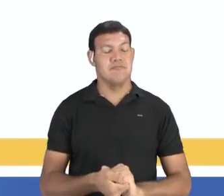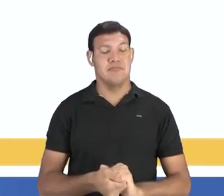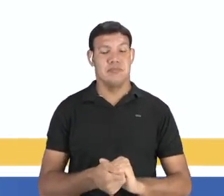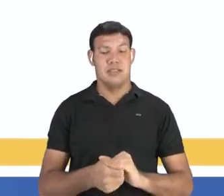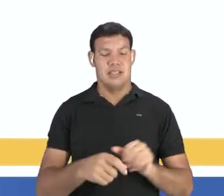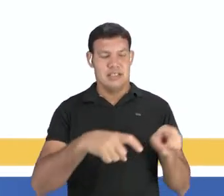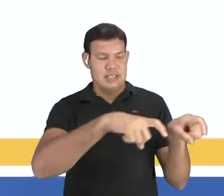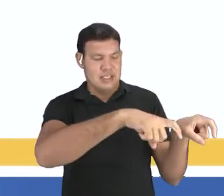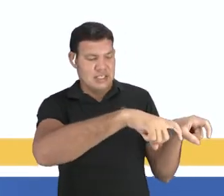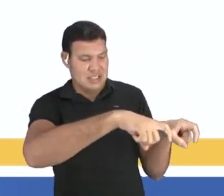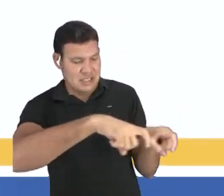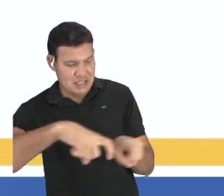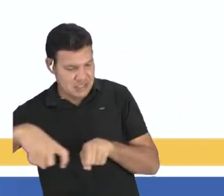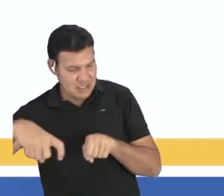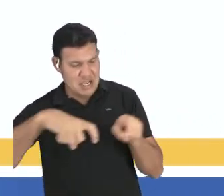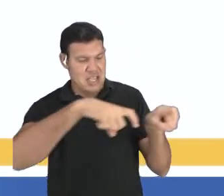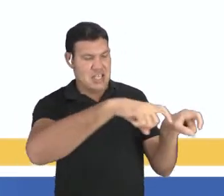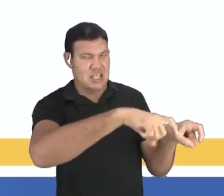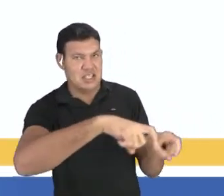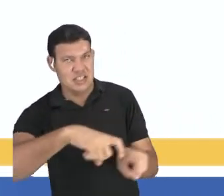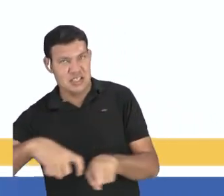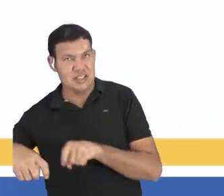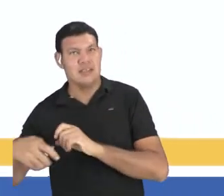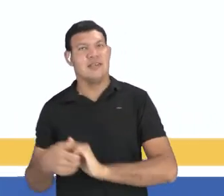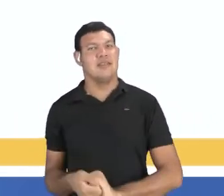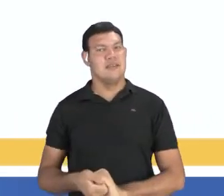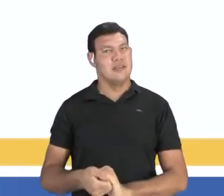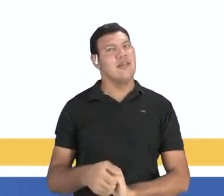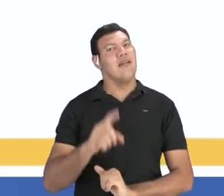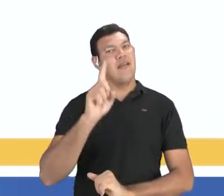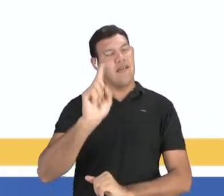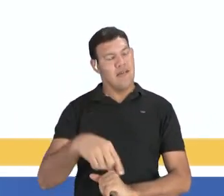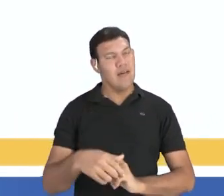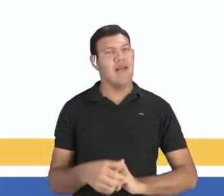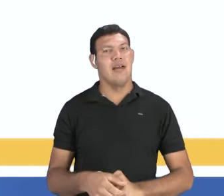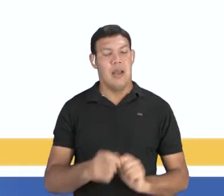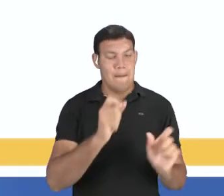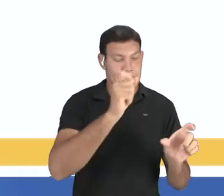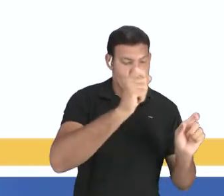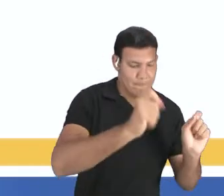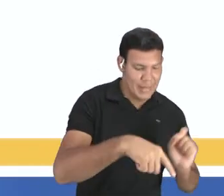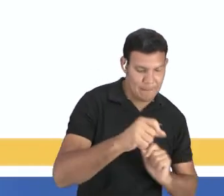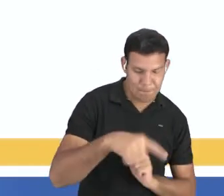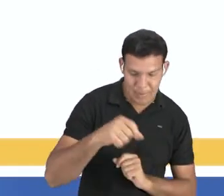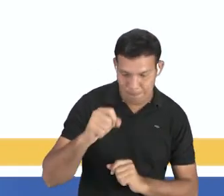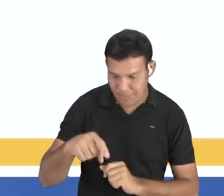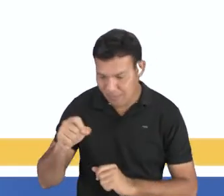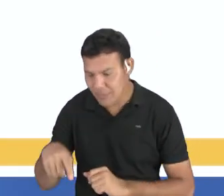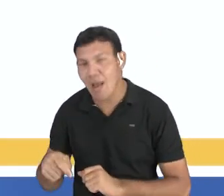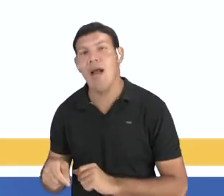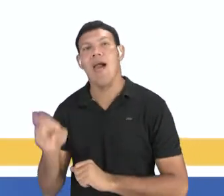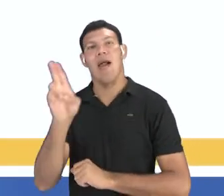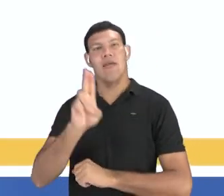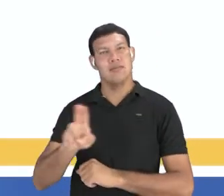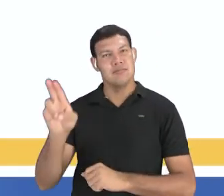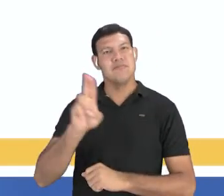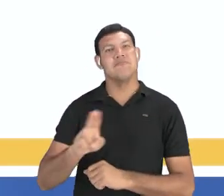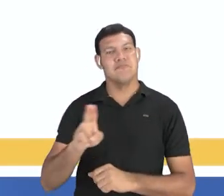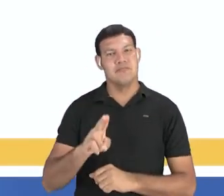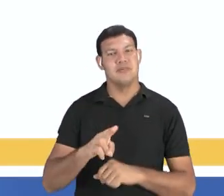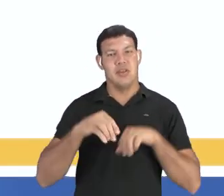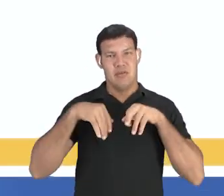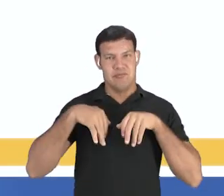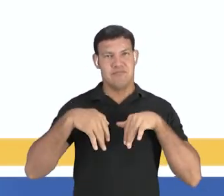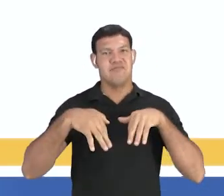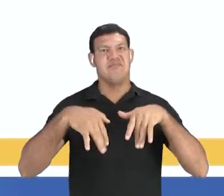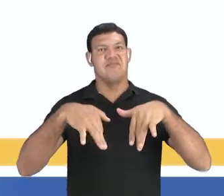Observe como é que era achava lá e o que é a regra né aquela lama lá que rasga Terra hoje muito utilizado nas máquinas né processo